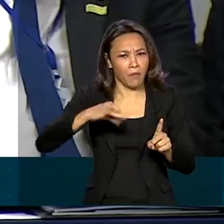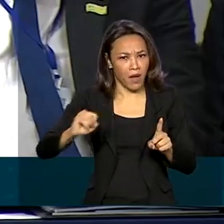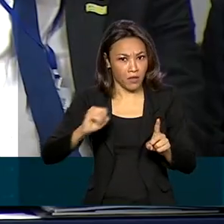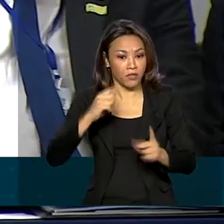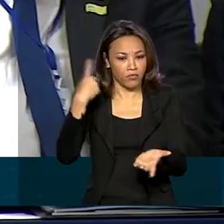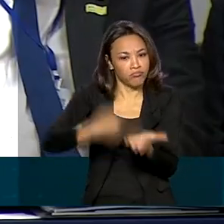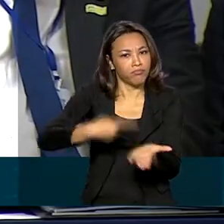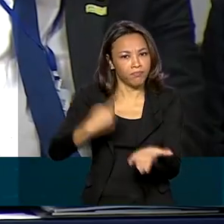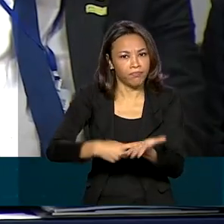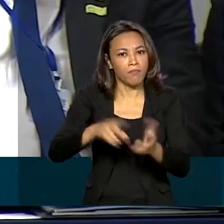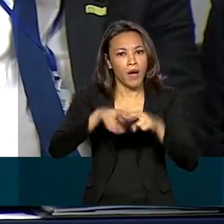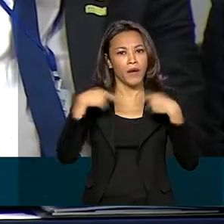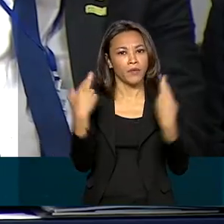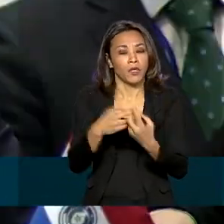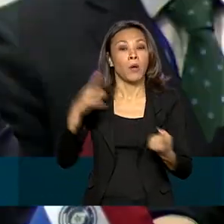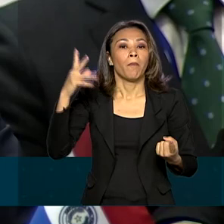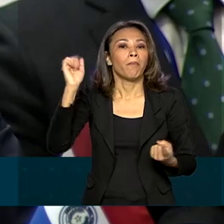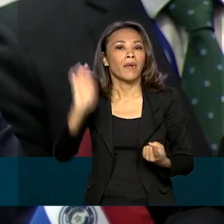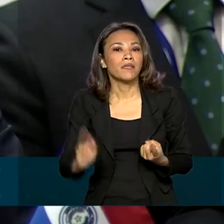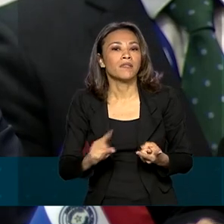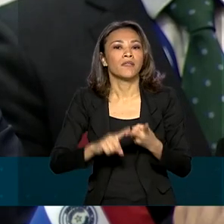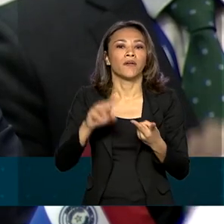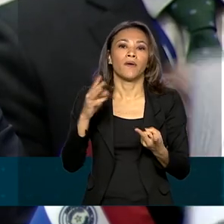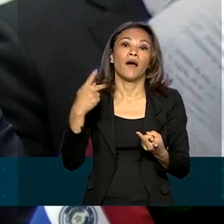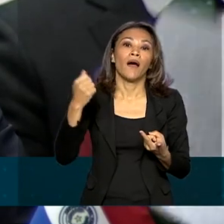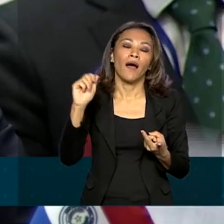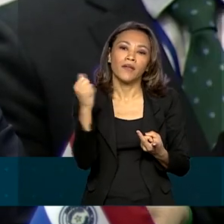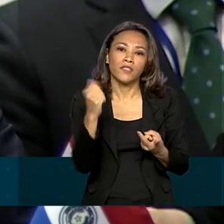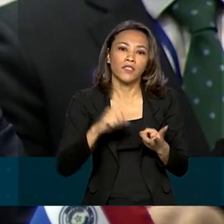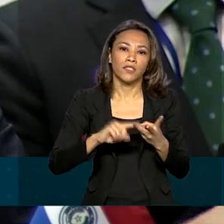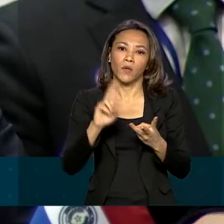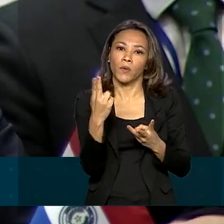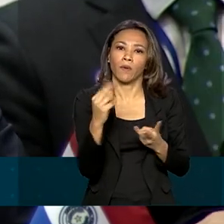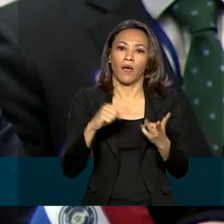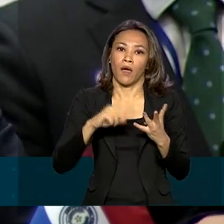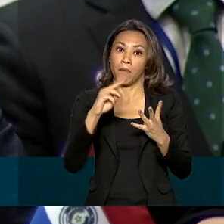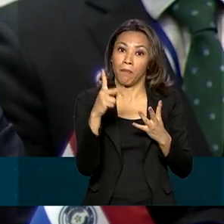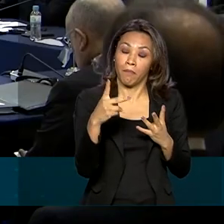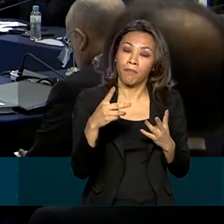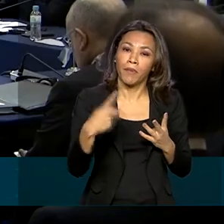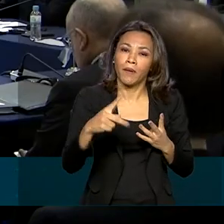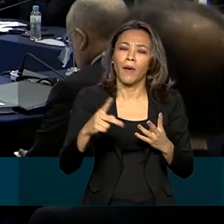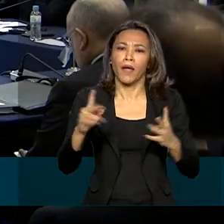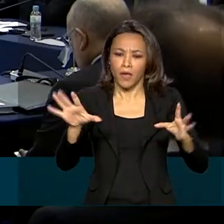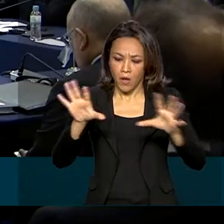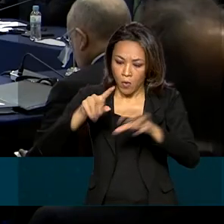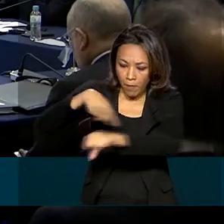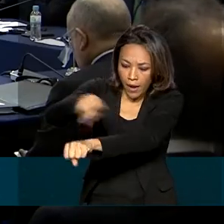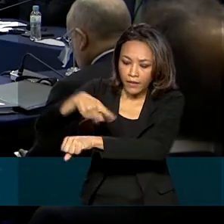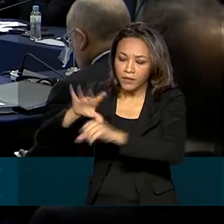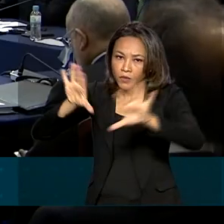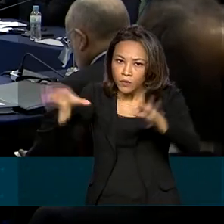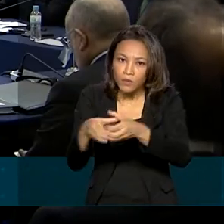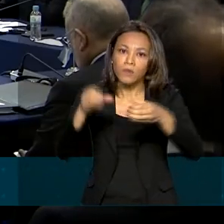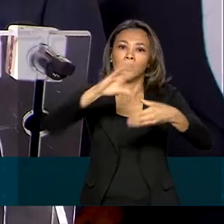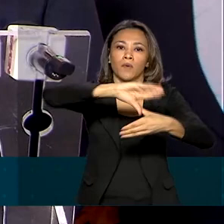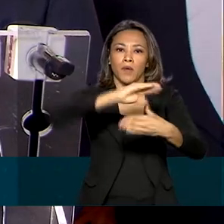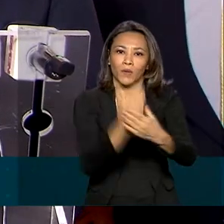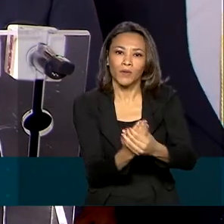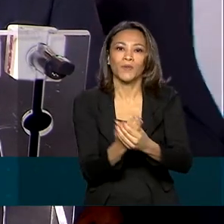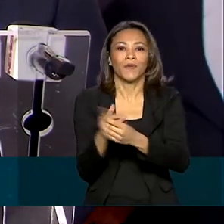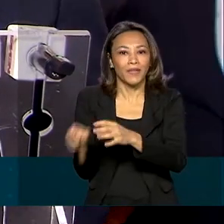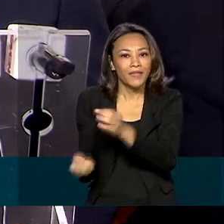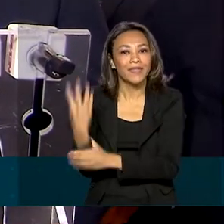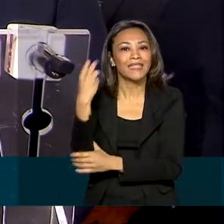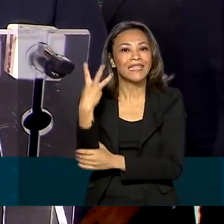de Brasil, Argentina, Uruguai e Paraguai, países membros do Mercosul, que completa 30 anos. O